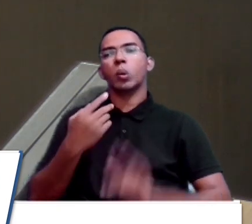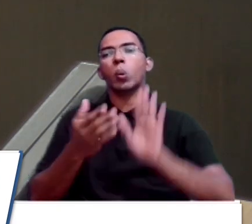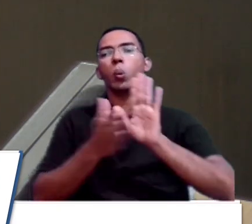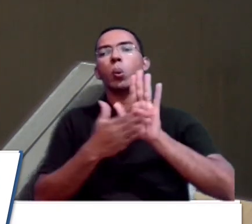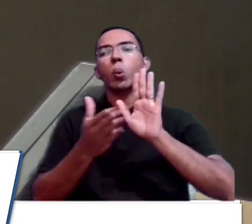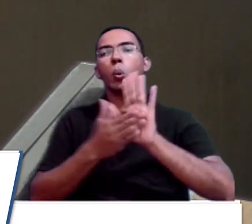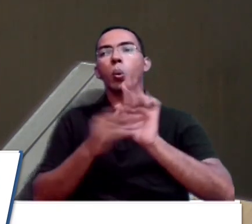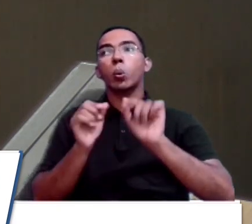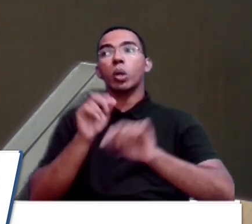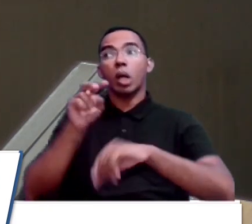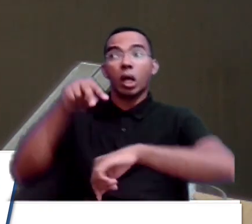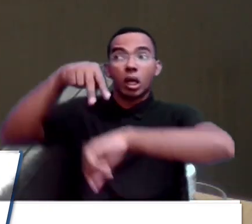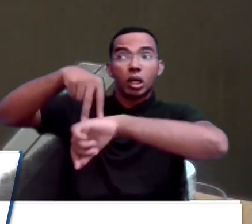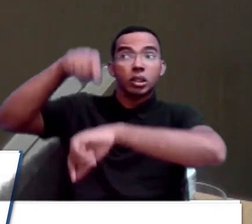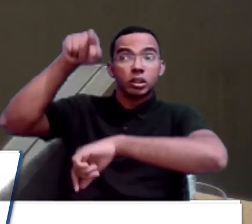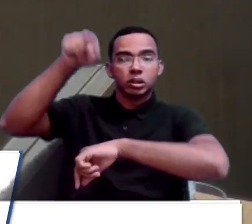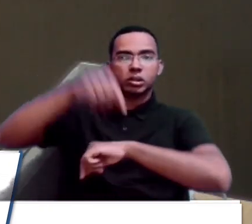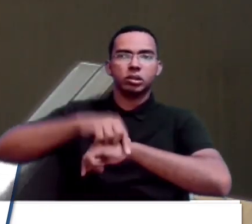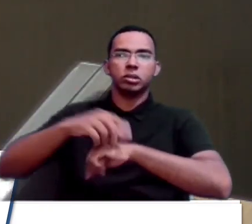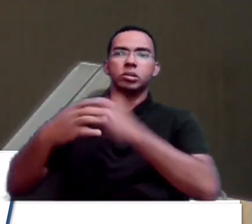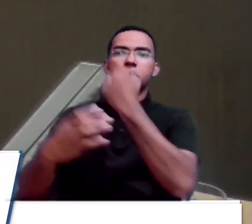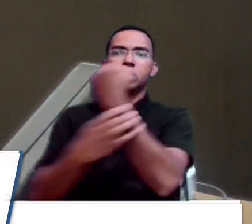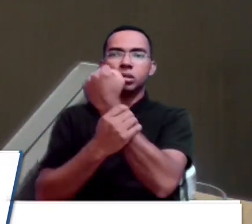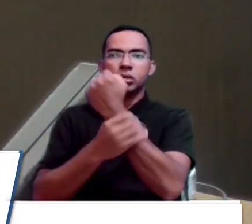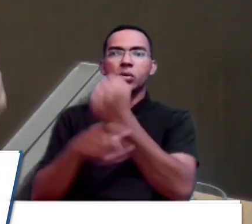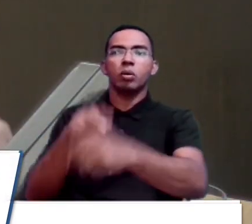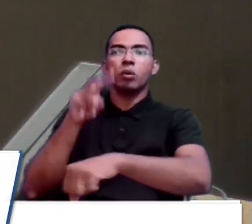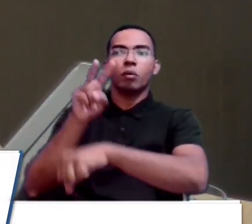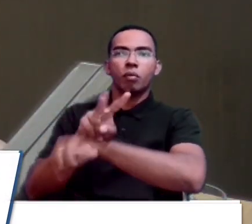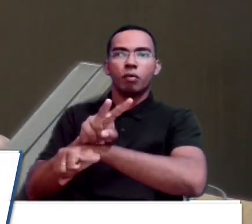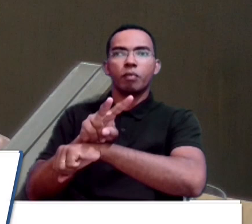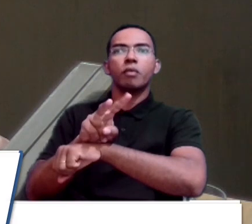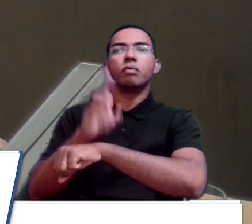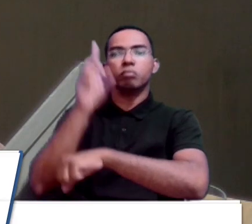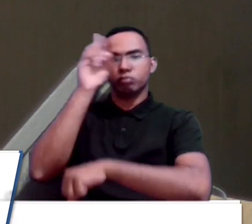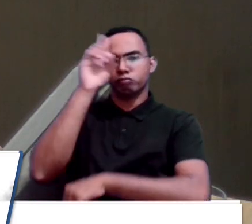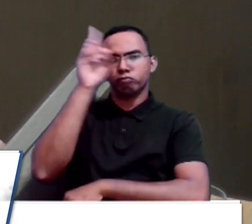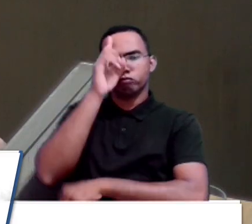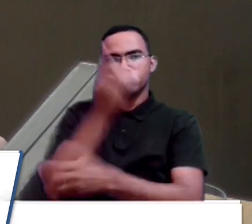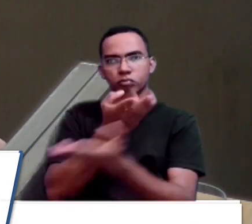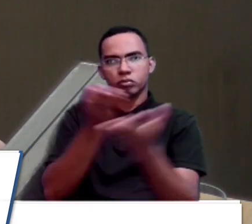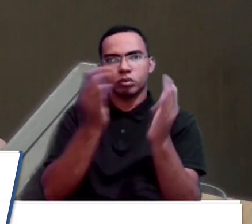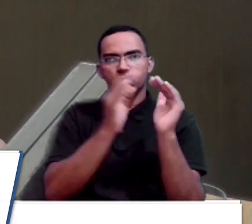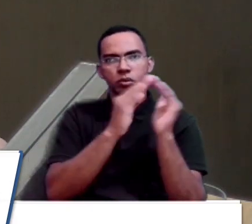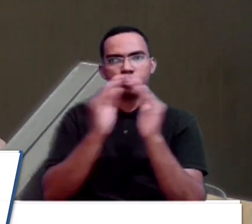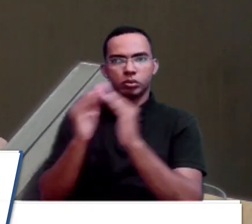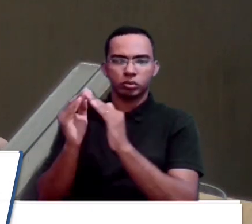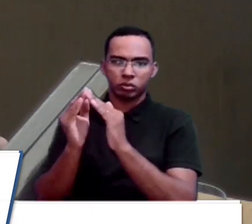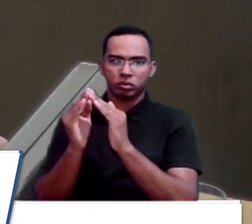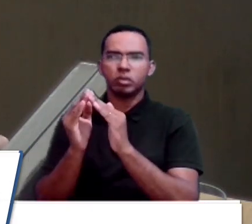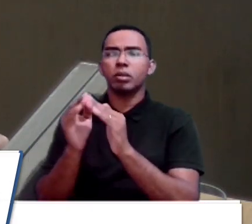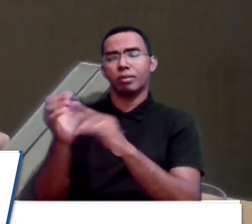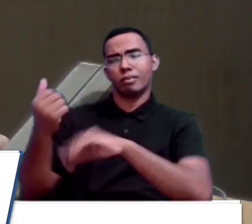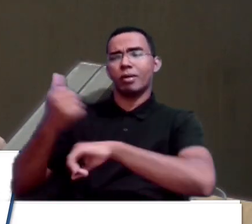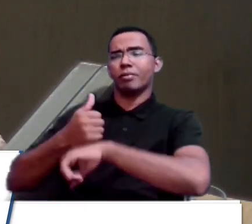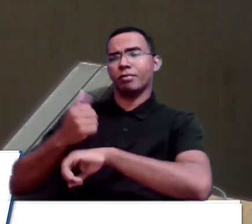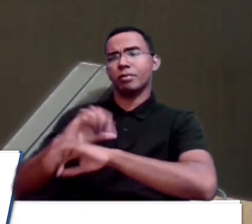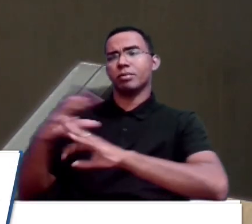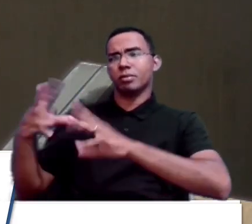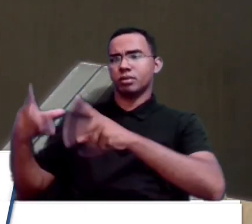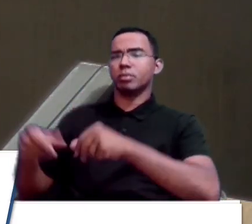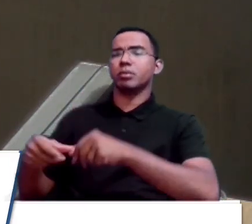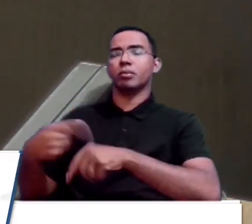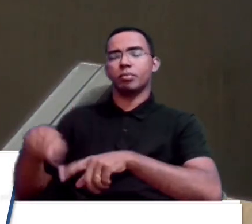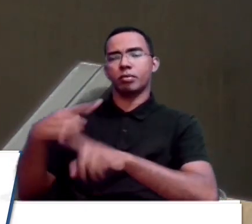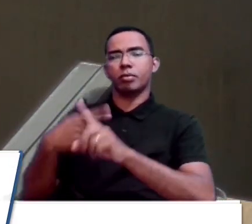nessa tribuna. Segurança 24 horas para vocês. Aliás, para a Franca inteira, né? Sim. Porque eles